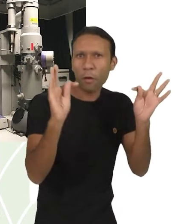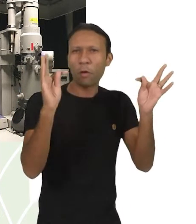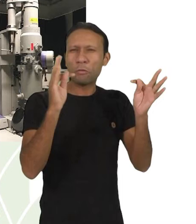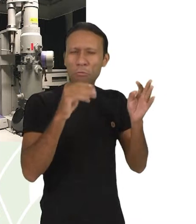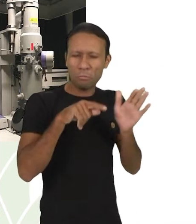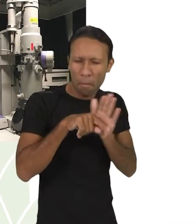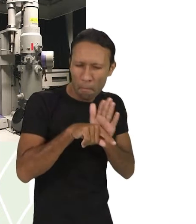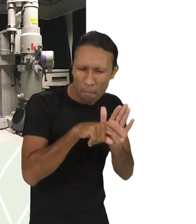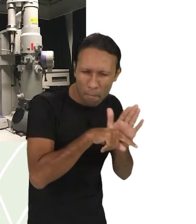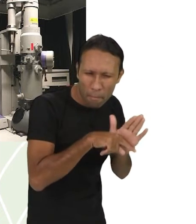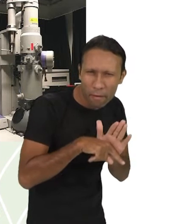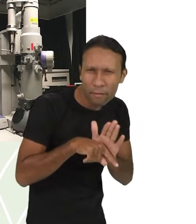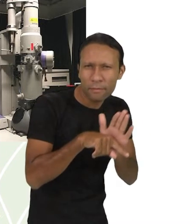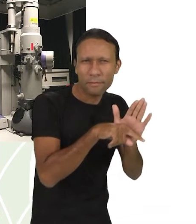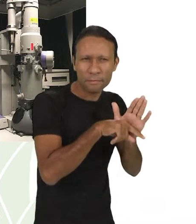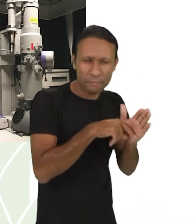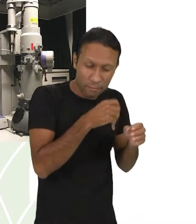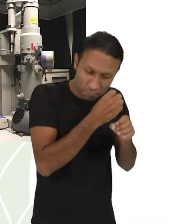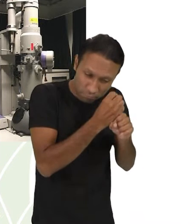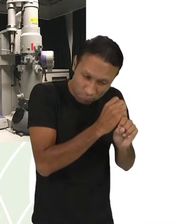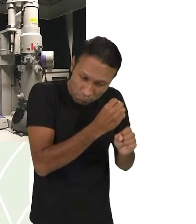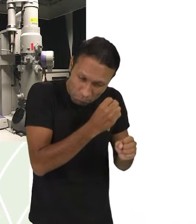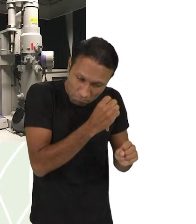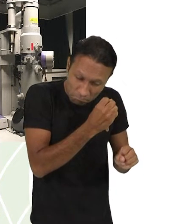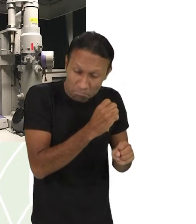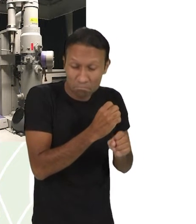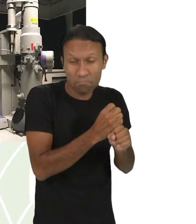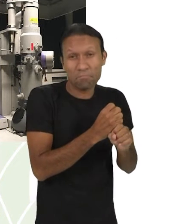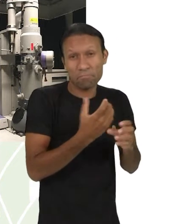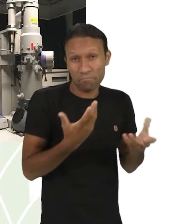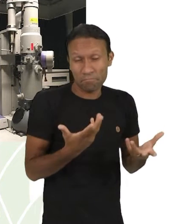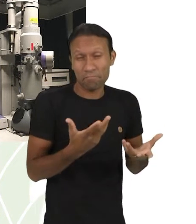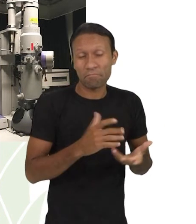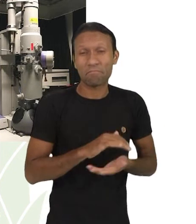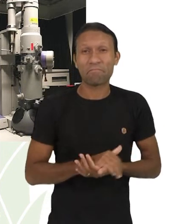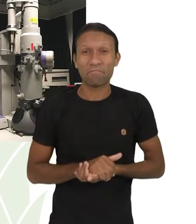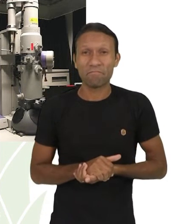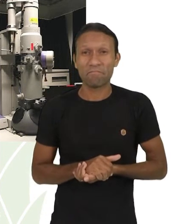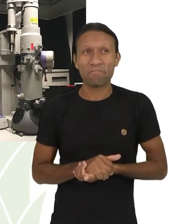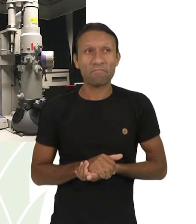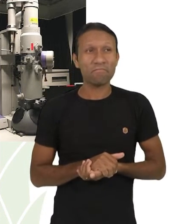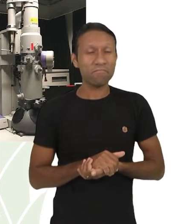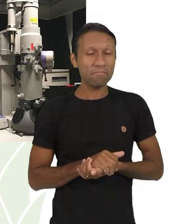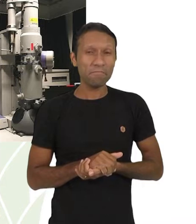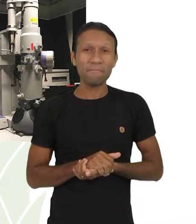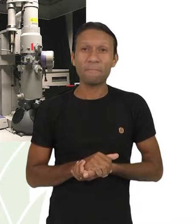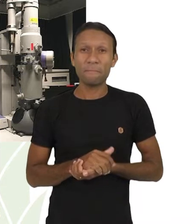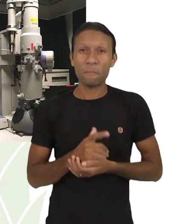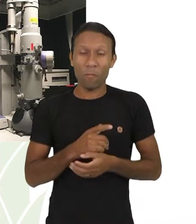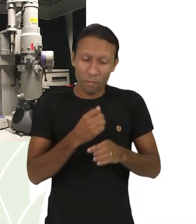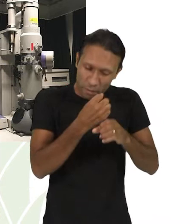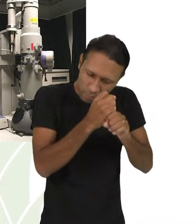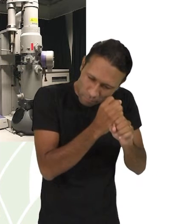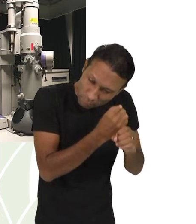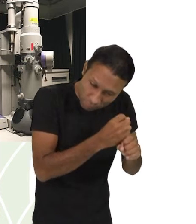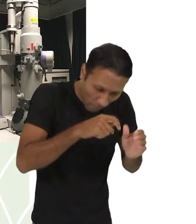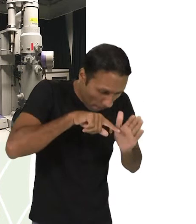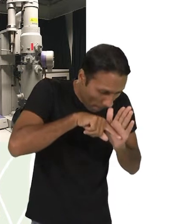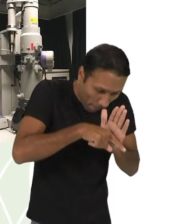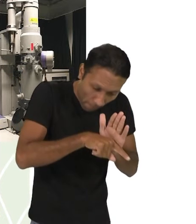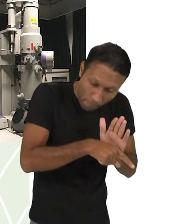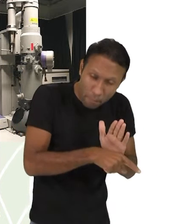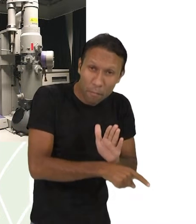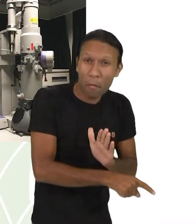de varredura, sabe? Que conseguem enxergar o famoso cabelinho do sapo, tá? Vê muita